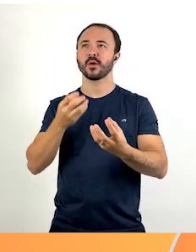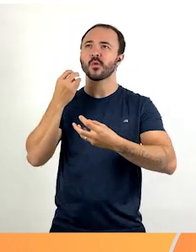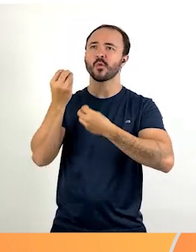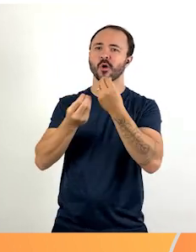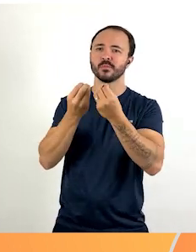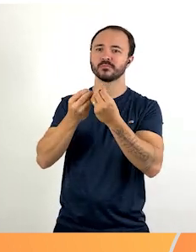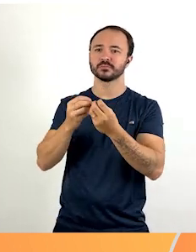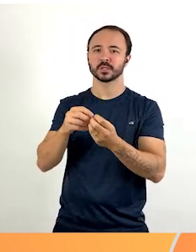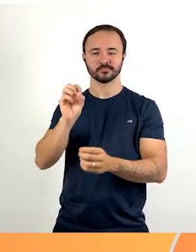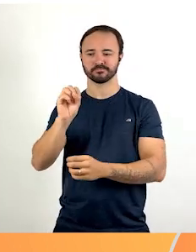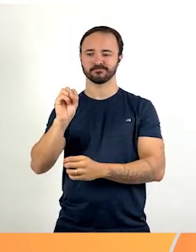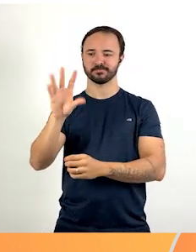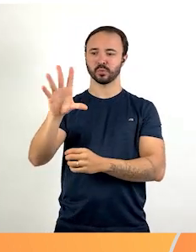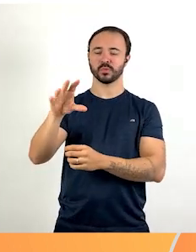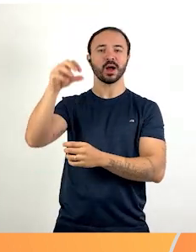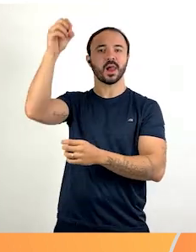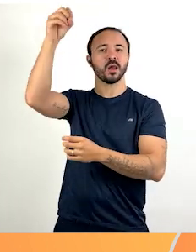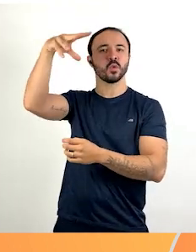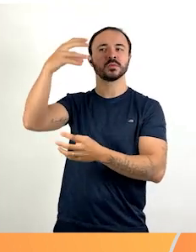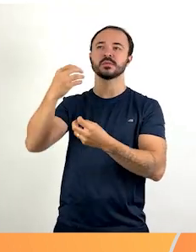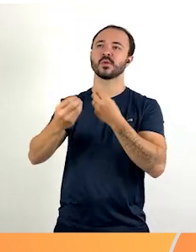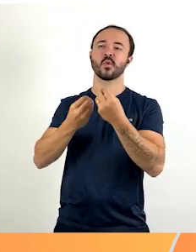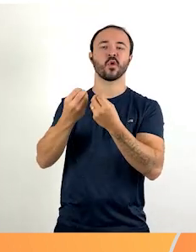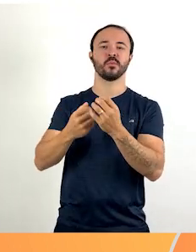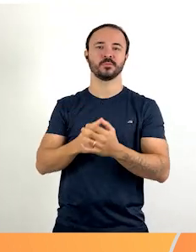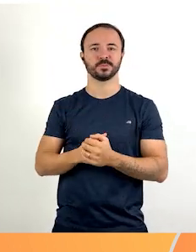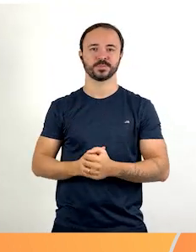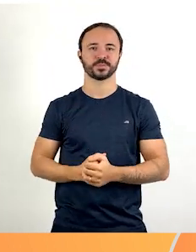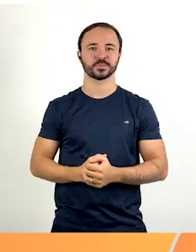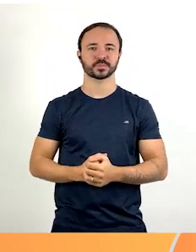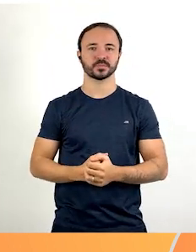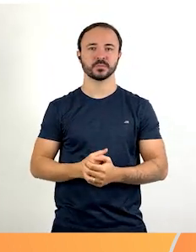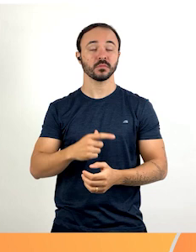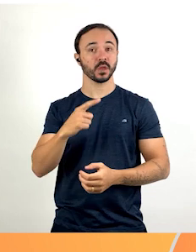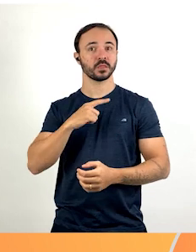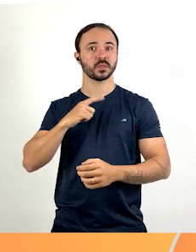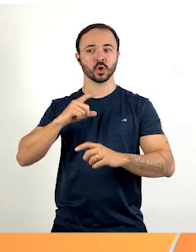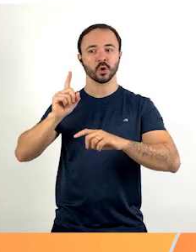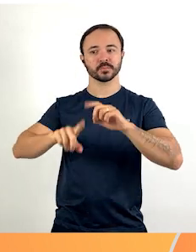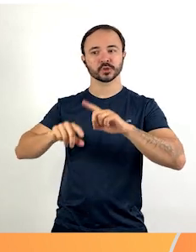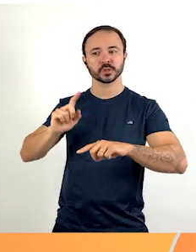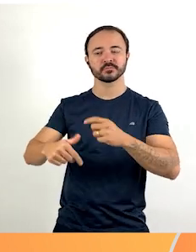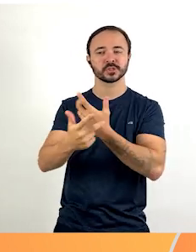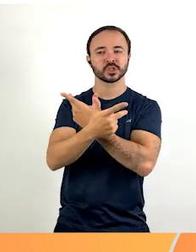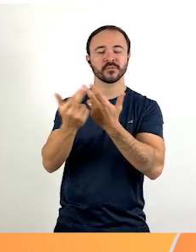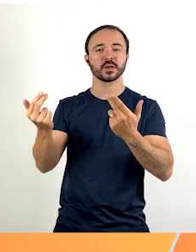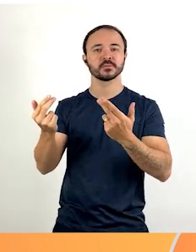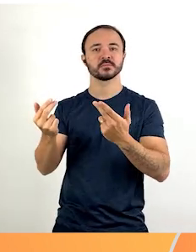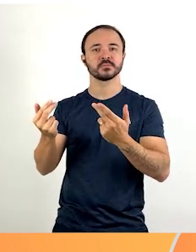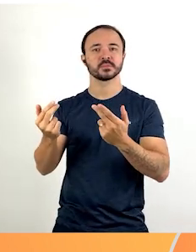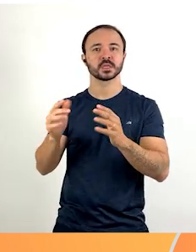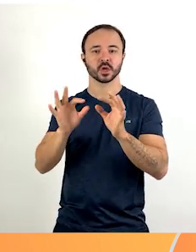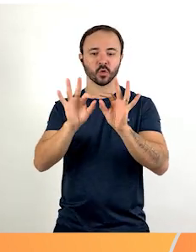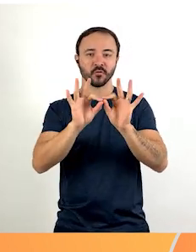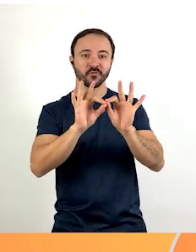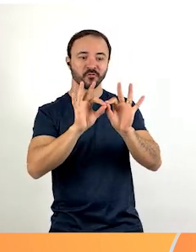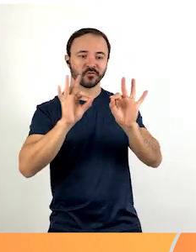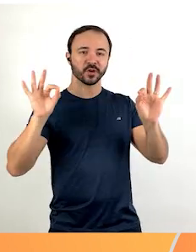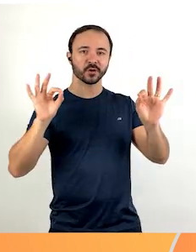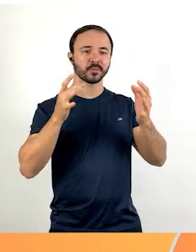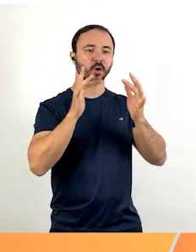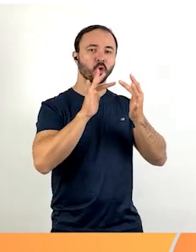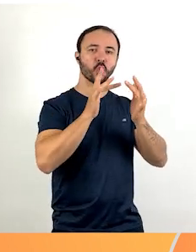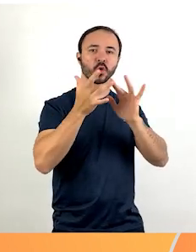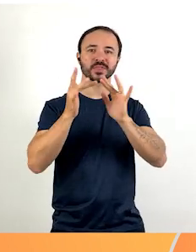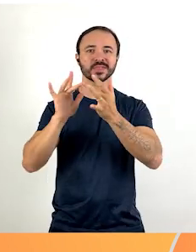uma lâmpada é acesa? Aqui nós temos a ligação de elementos realizada por meio de fios condutores. Fios condutores que